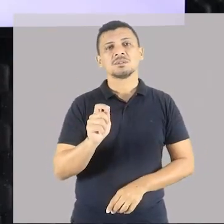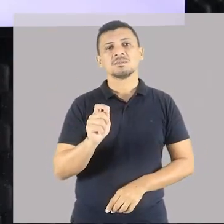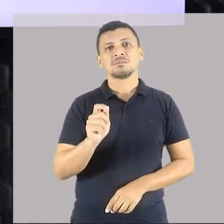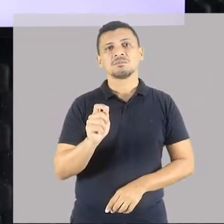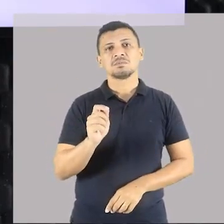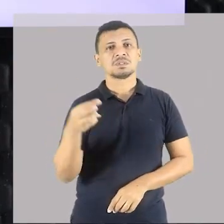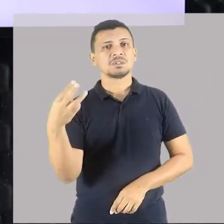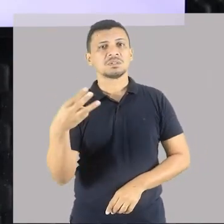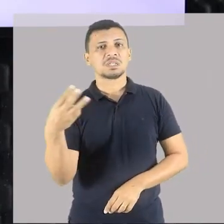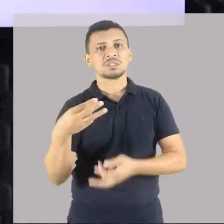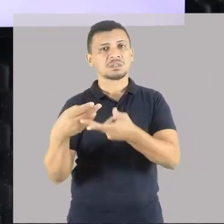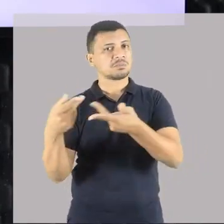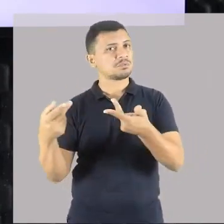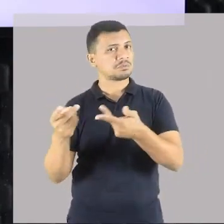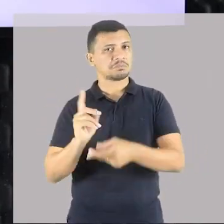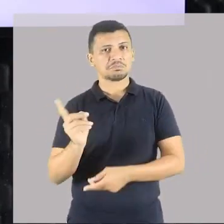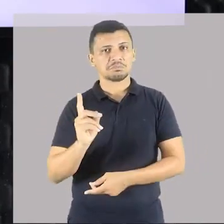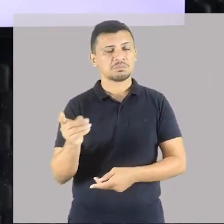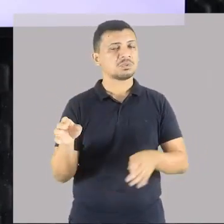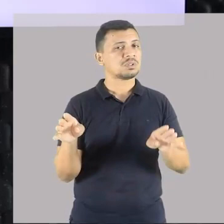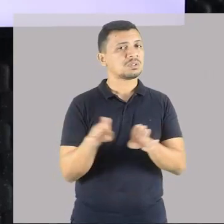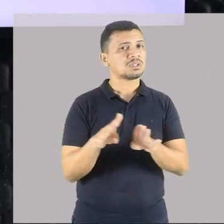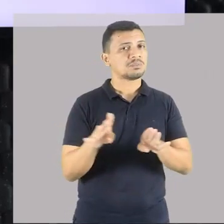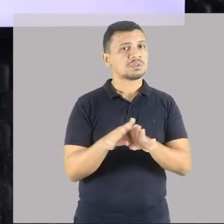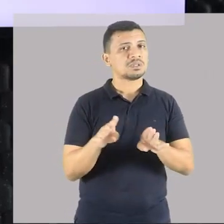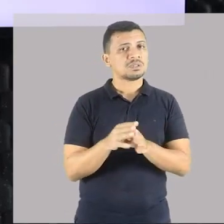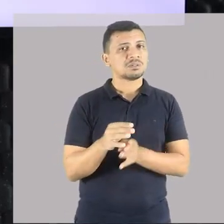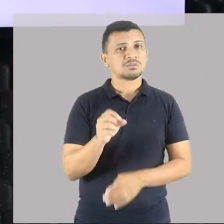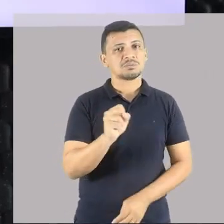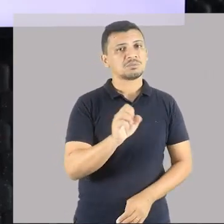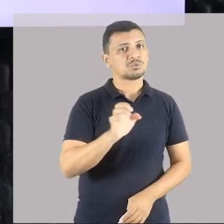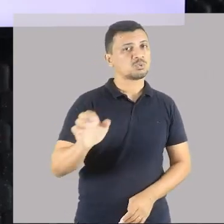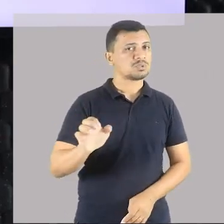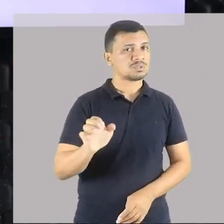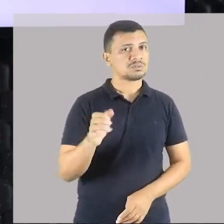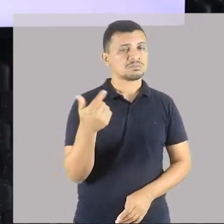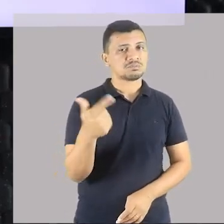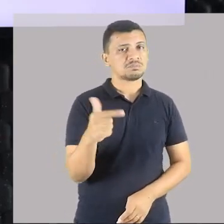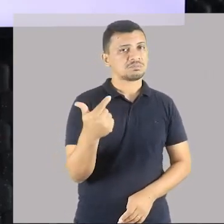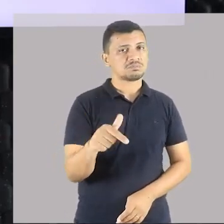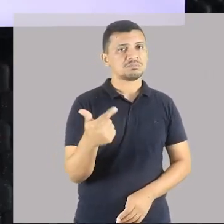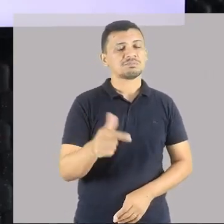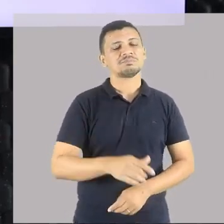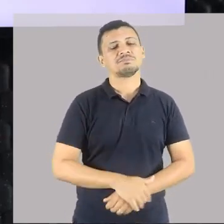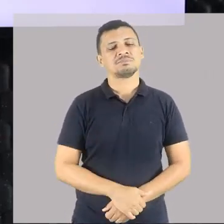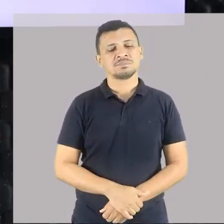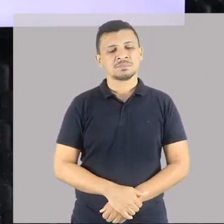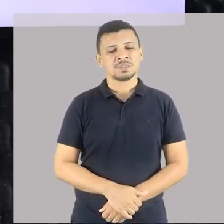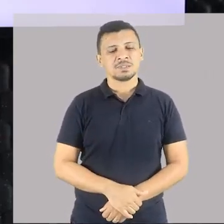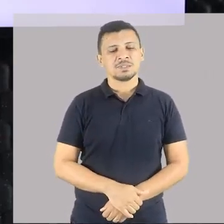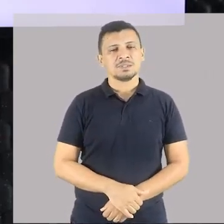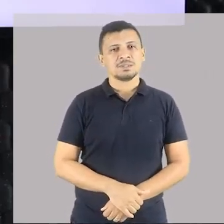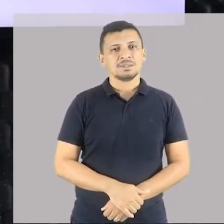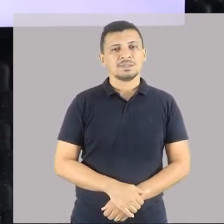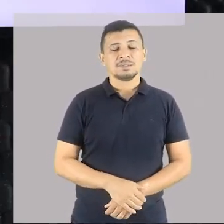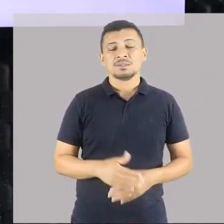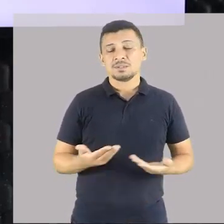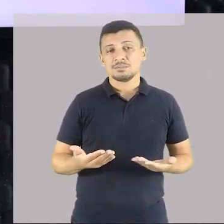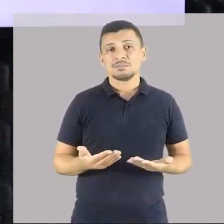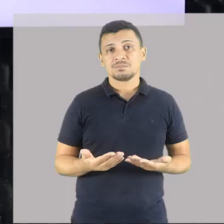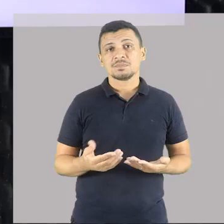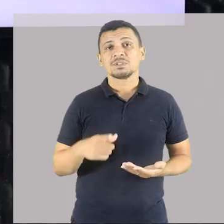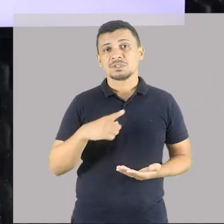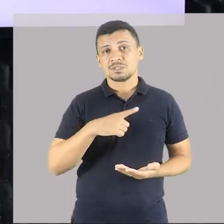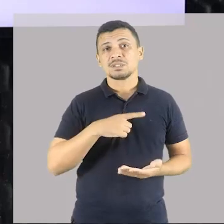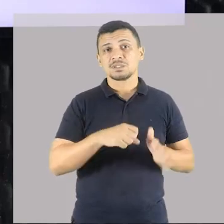nem da terceira do plural, certo? Nem da presença do si com a função de índice e terminação do sujeito, certo? Então, eu tenho